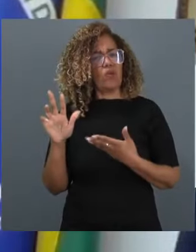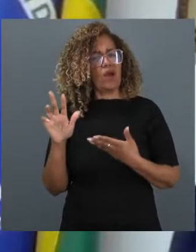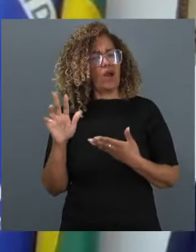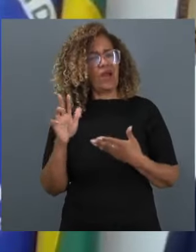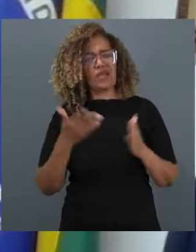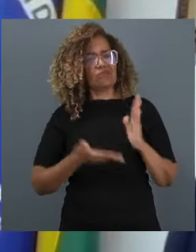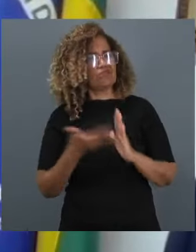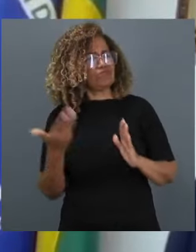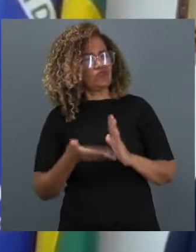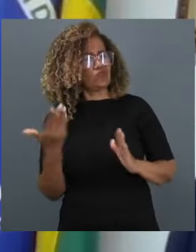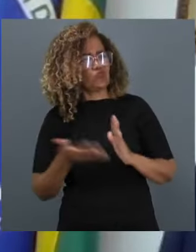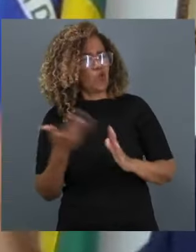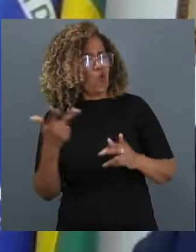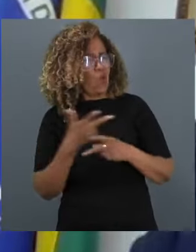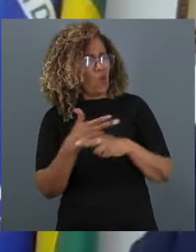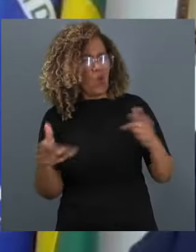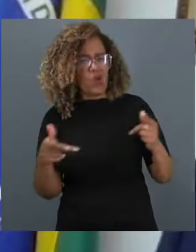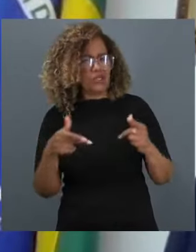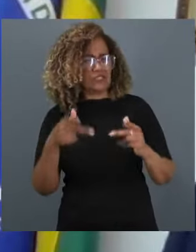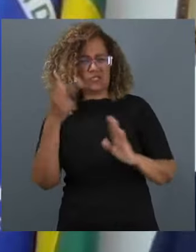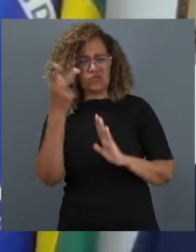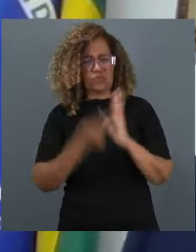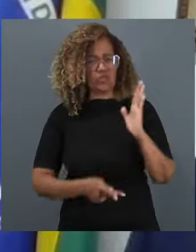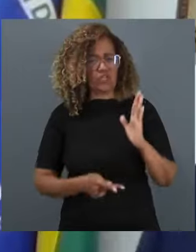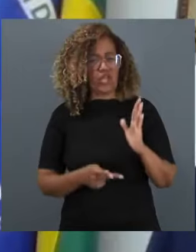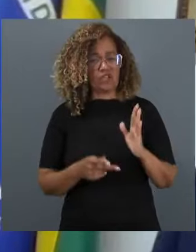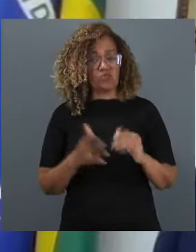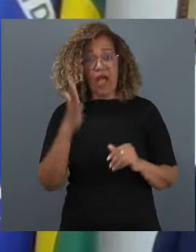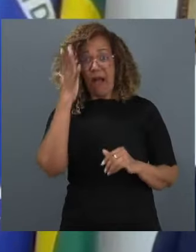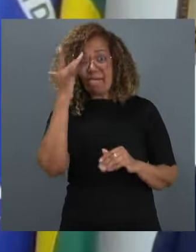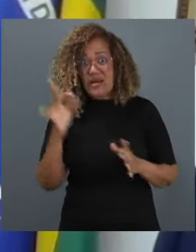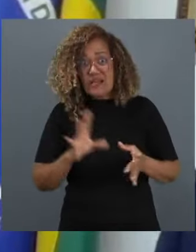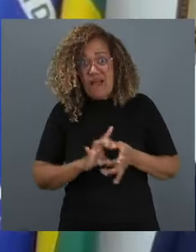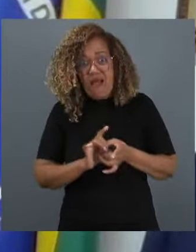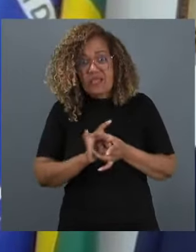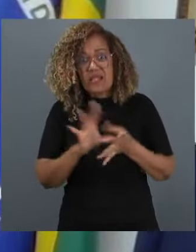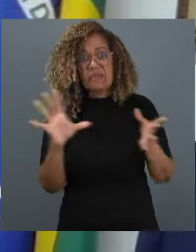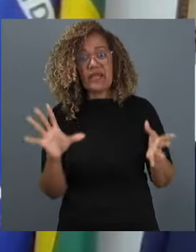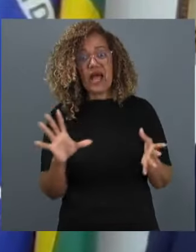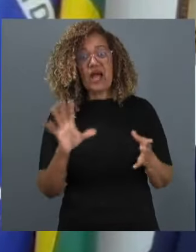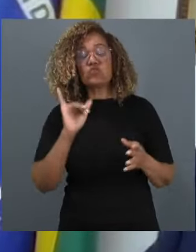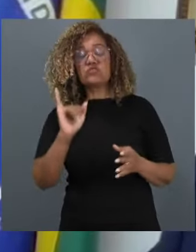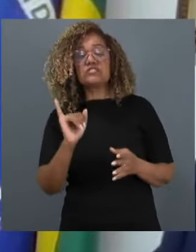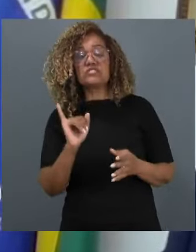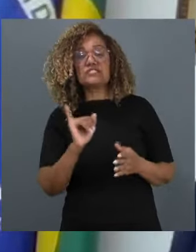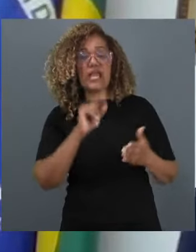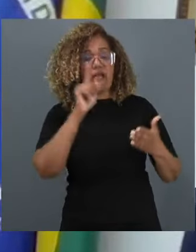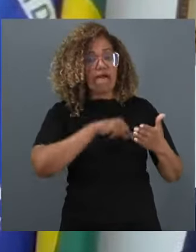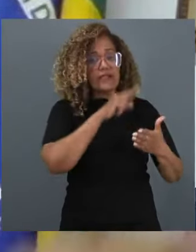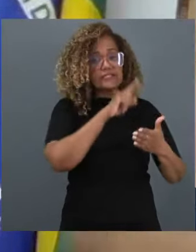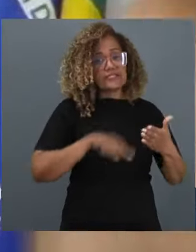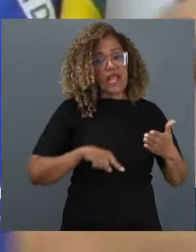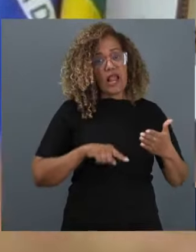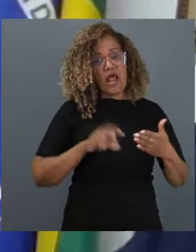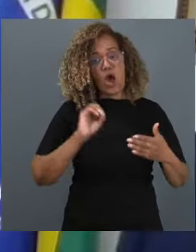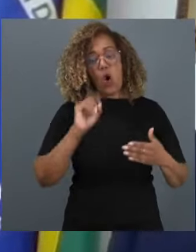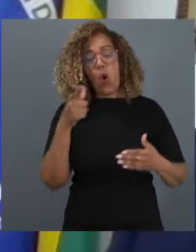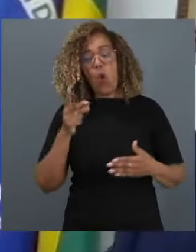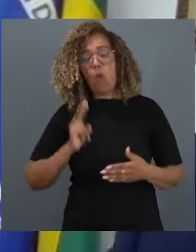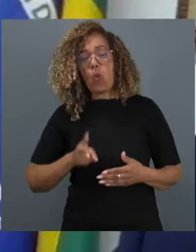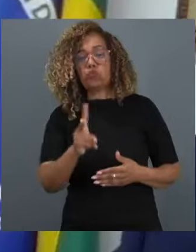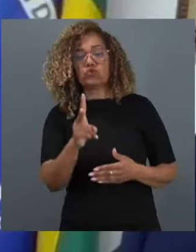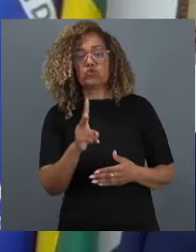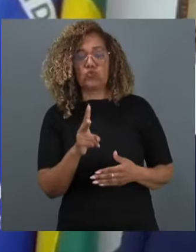projeto e que amanhã vai ser deliberado se a gente derruba ou se a gente mantém o veto. Nesse